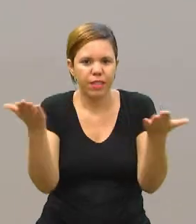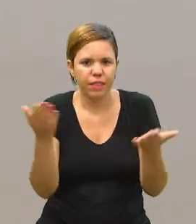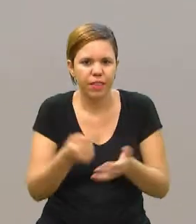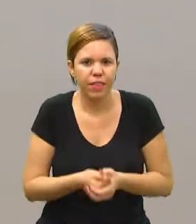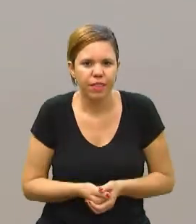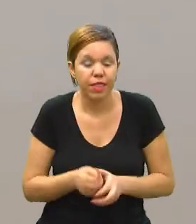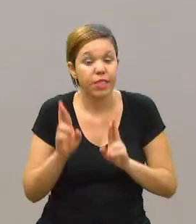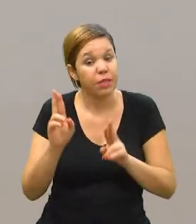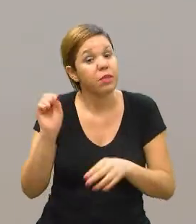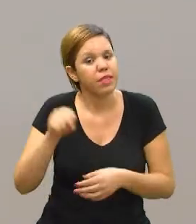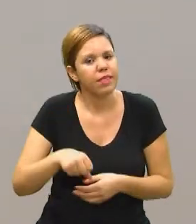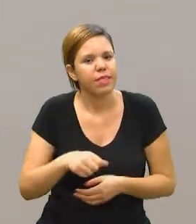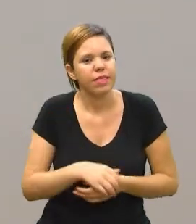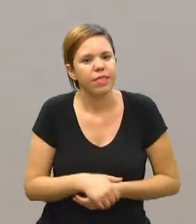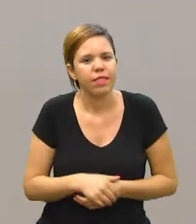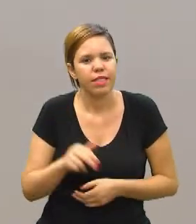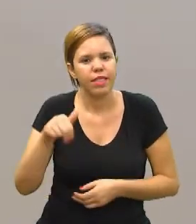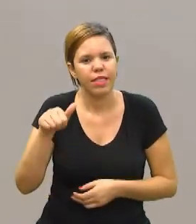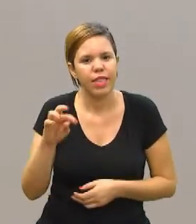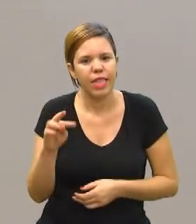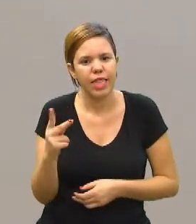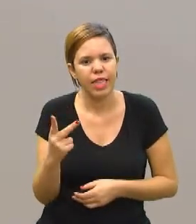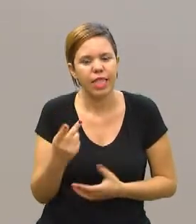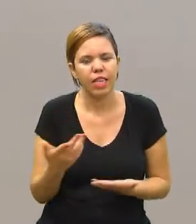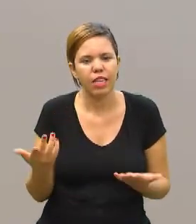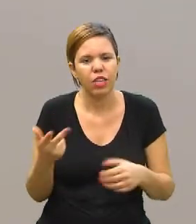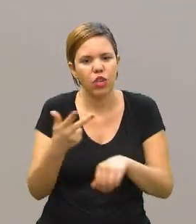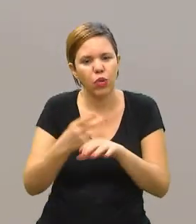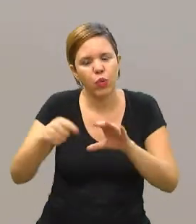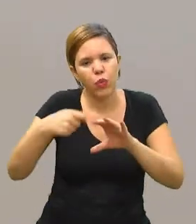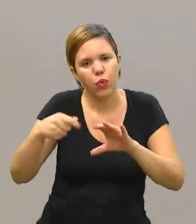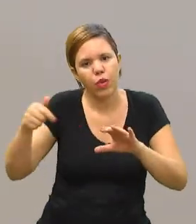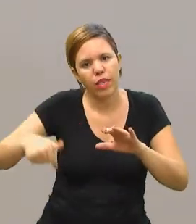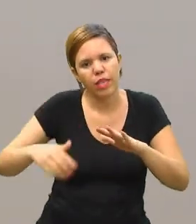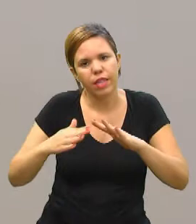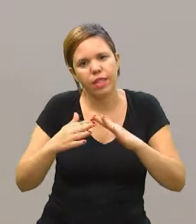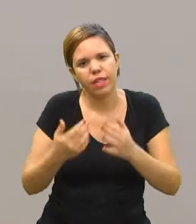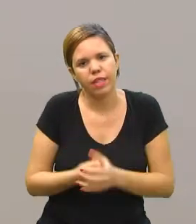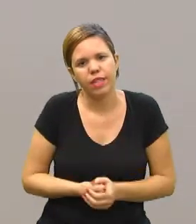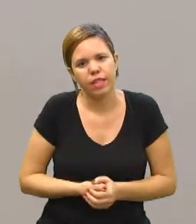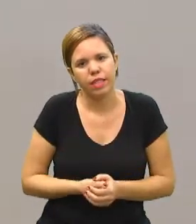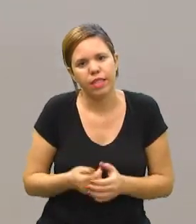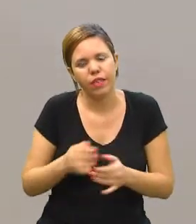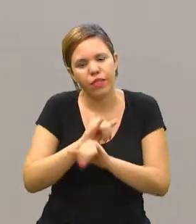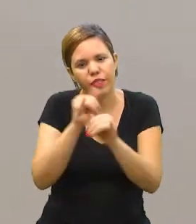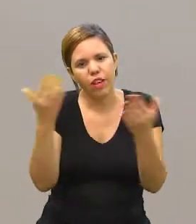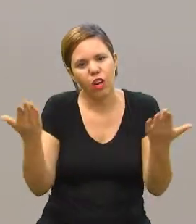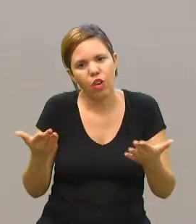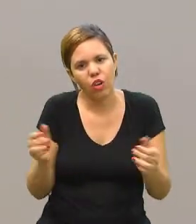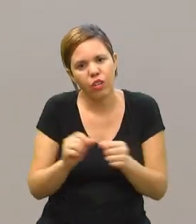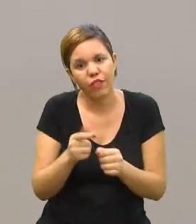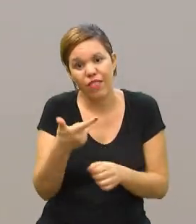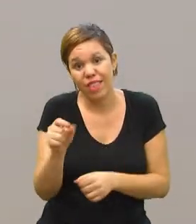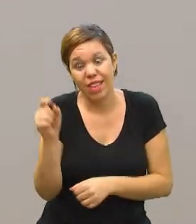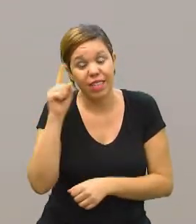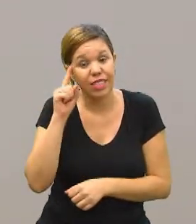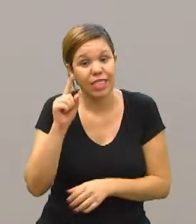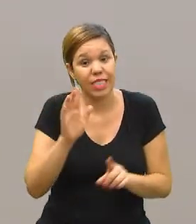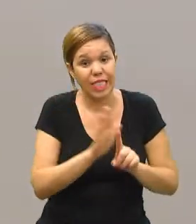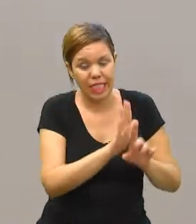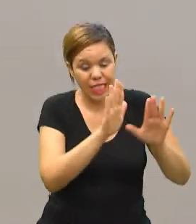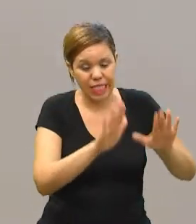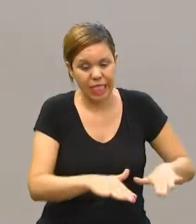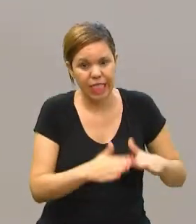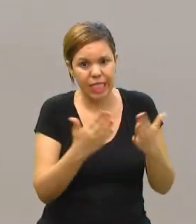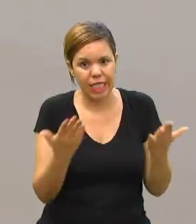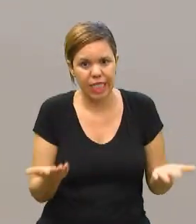Olá, tudo bem com você? Espero que sim. Eu sou a Nath Gonzaga e estou gravando esse vídeo aqui da minha casa para dizer que hoje faz 10 dias